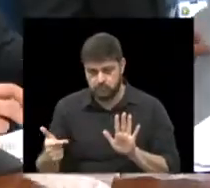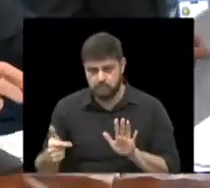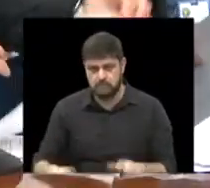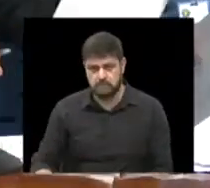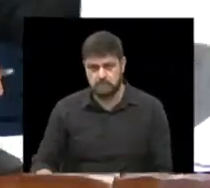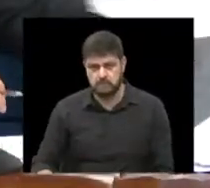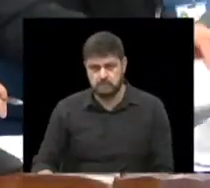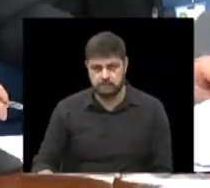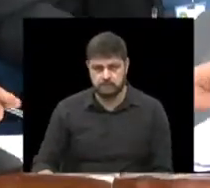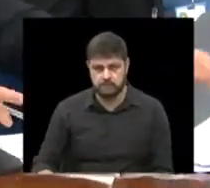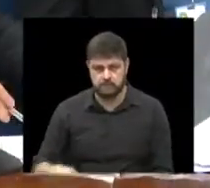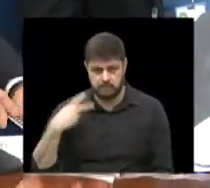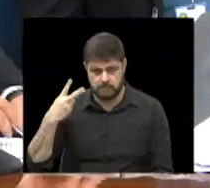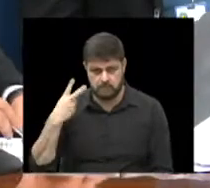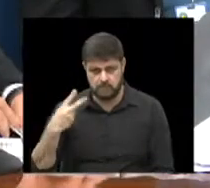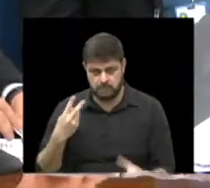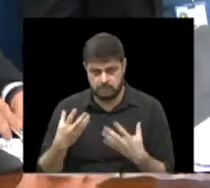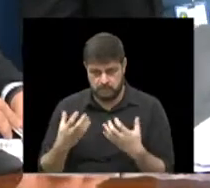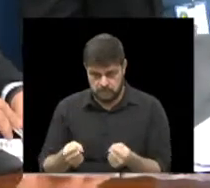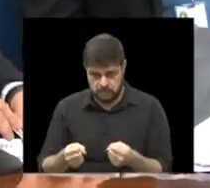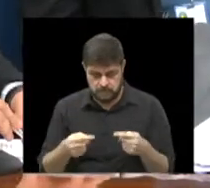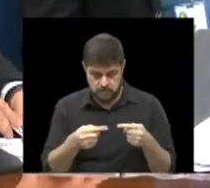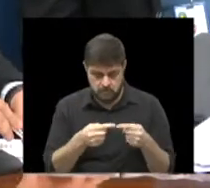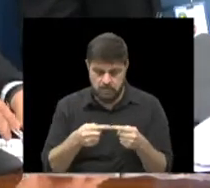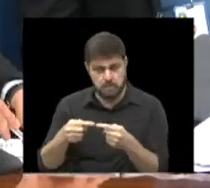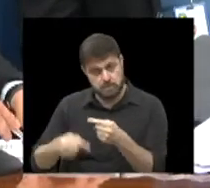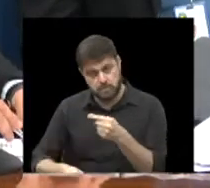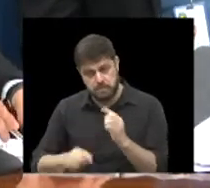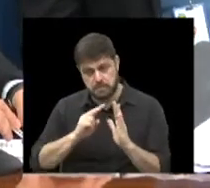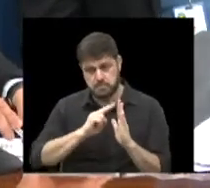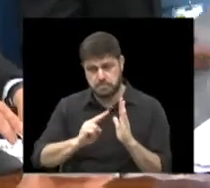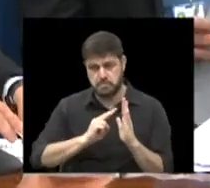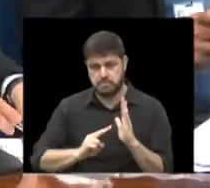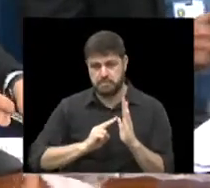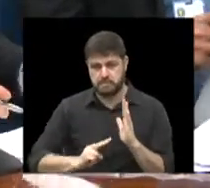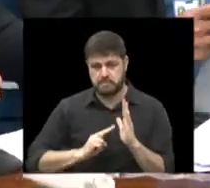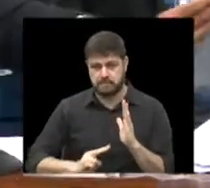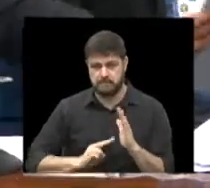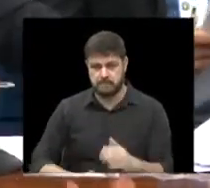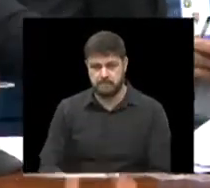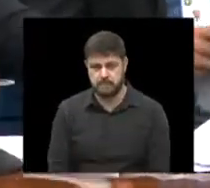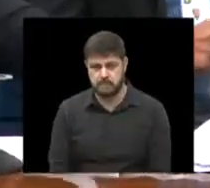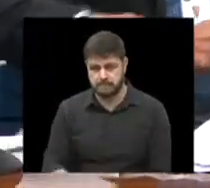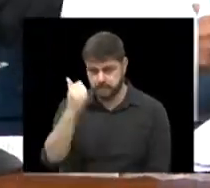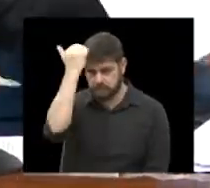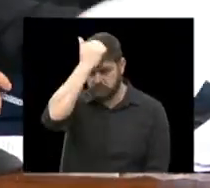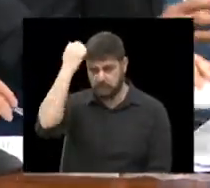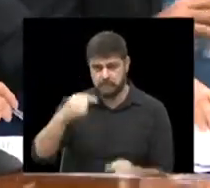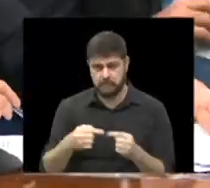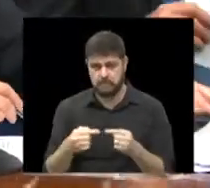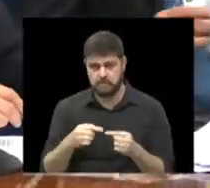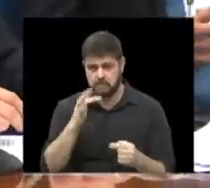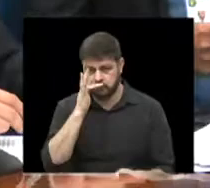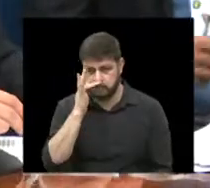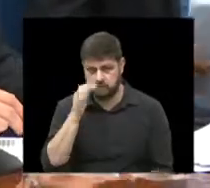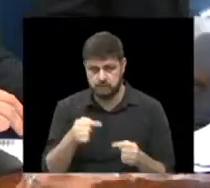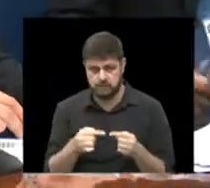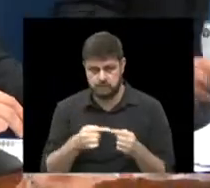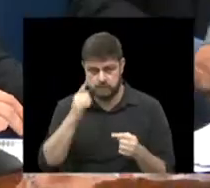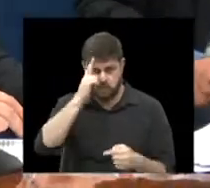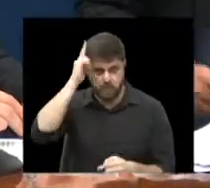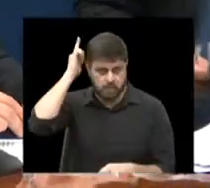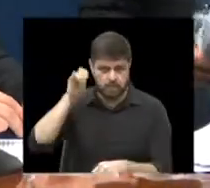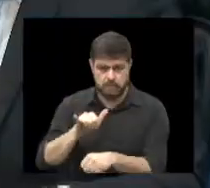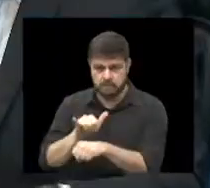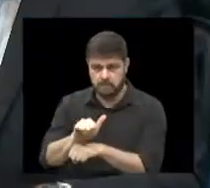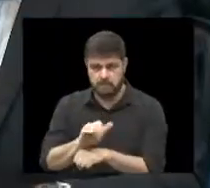vai à votação. Vereadores favoráveis dirão sim, contrários dirão não. Chamada de votação. Ailton da Farmácia, sim. Flores, sim. Aurélio Cláudio,